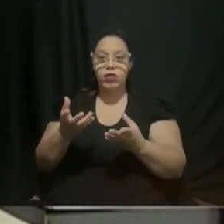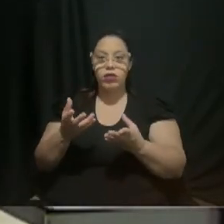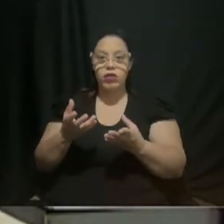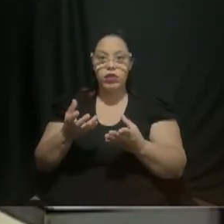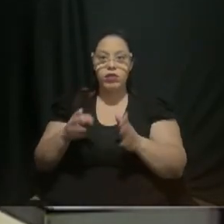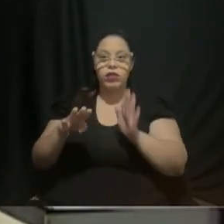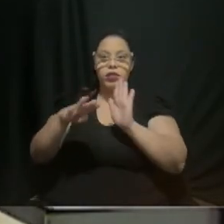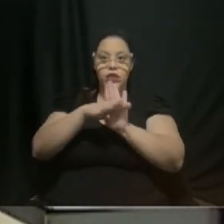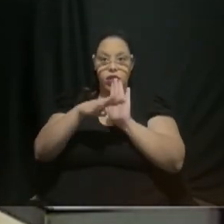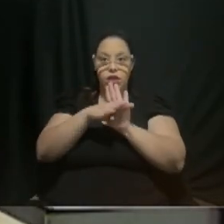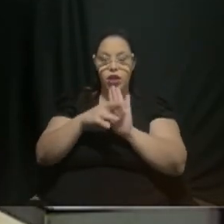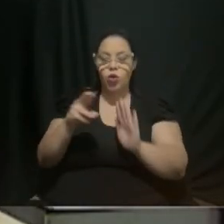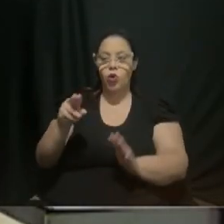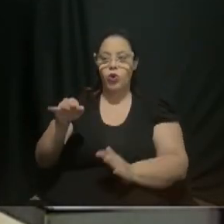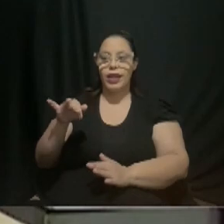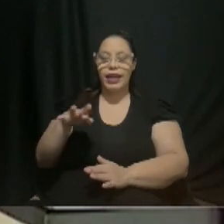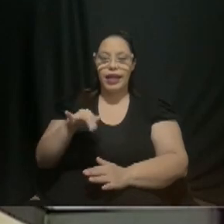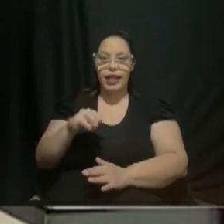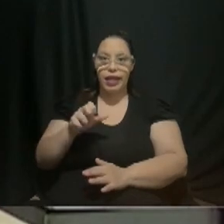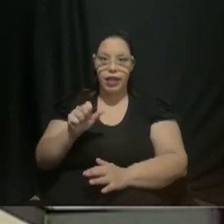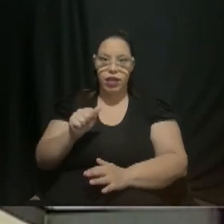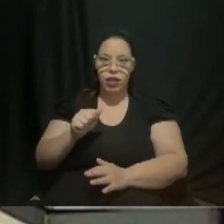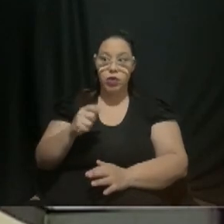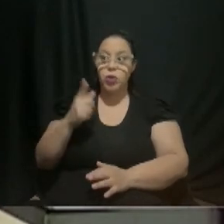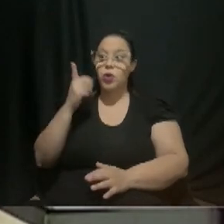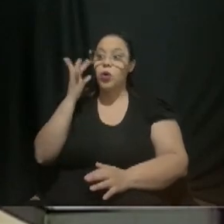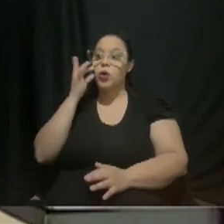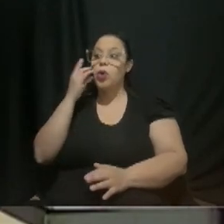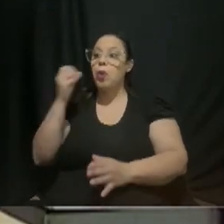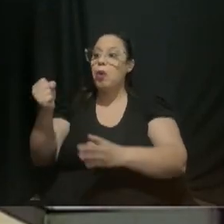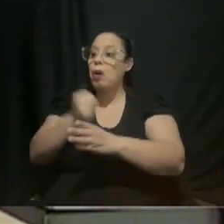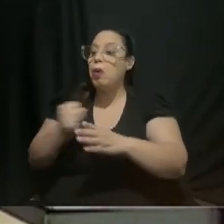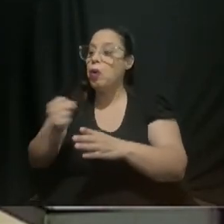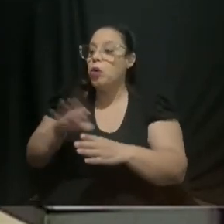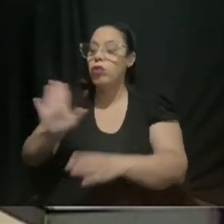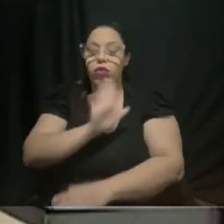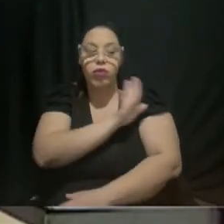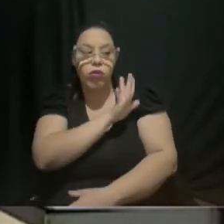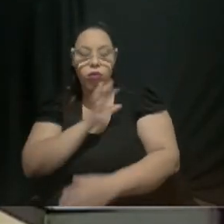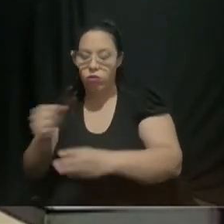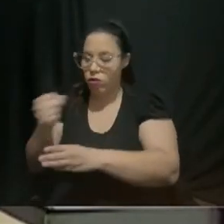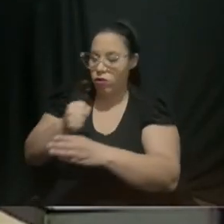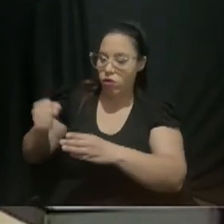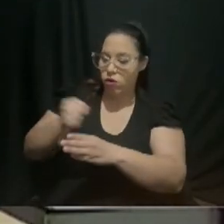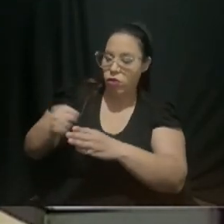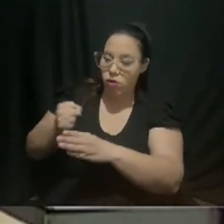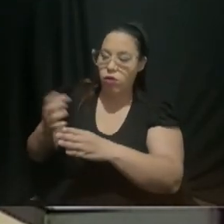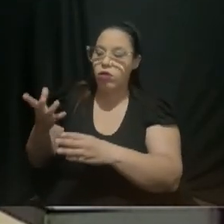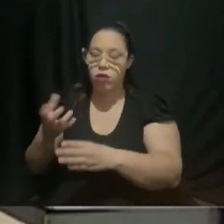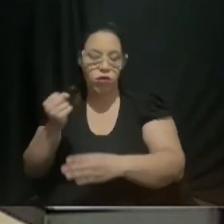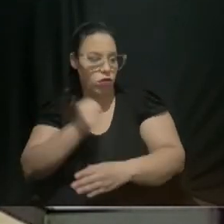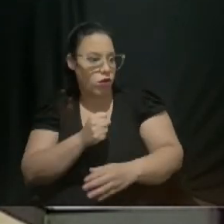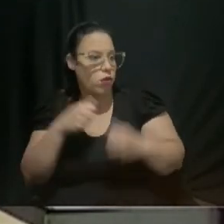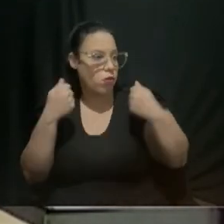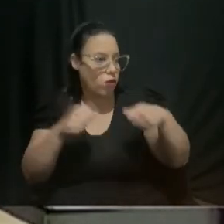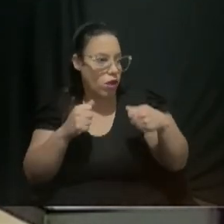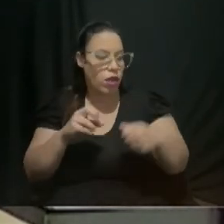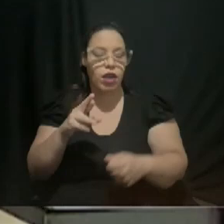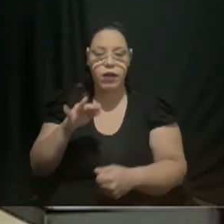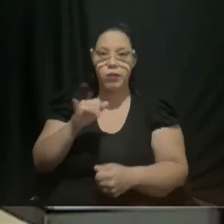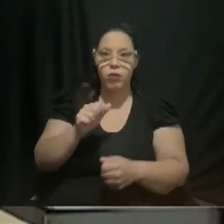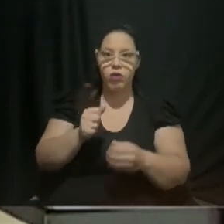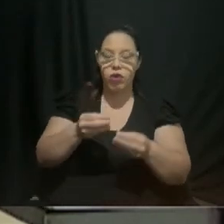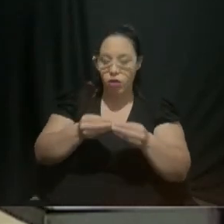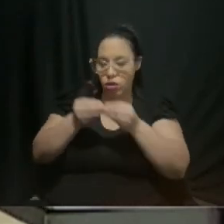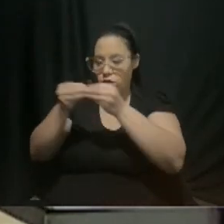Porque a cozinheira tem que estar ali atenta, né, no fogão. Então assim, a gente mantém tudo pra ela. Sim. Tipo, ela precisa de uma cebola, você coloca lá pra ela. Corta